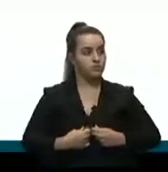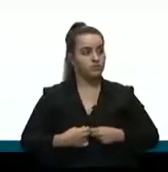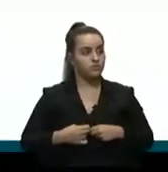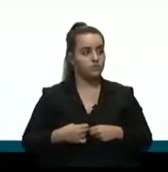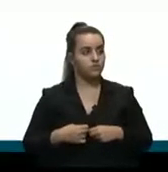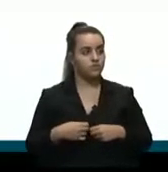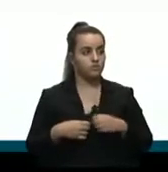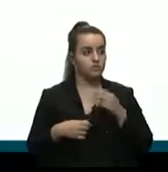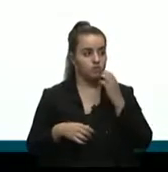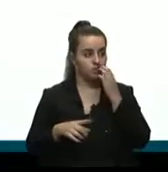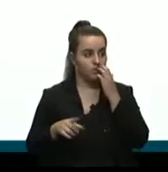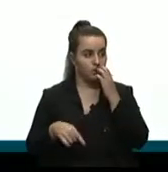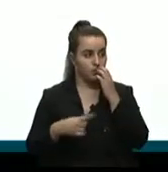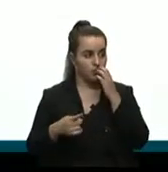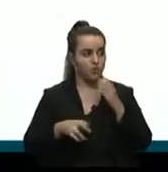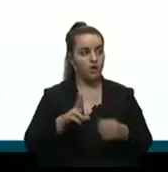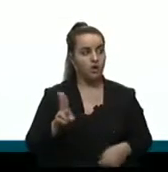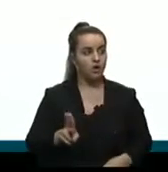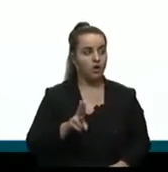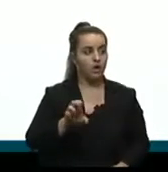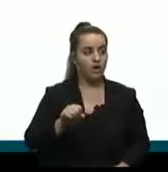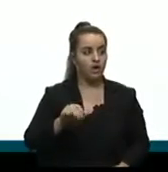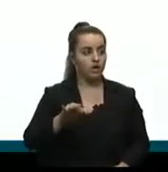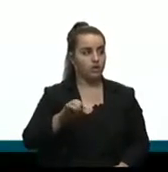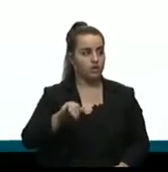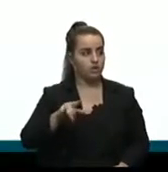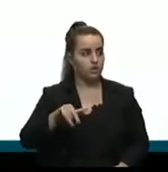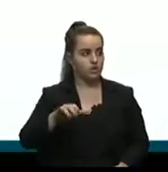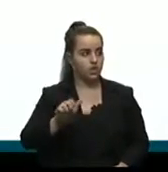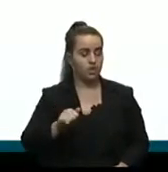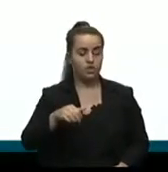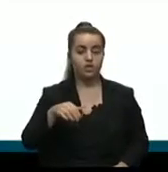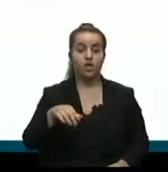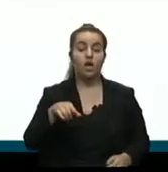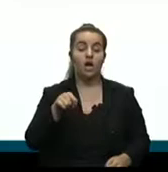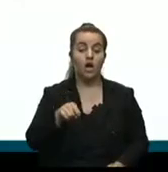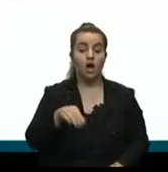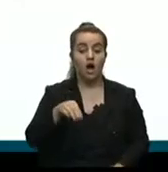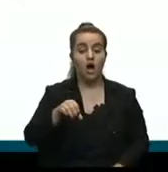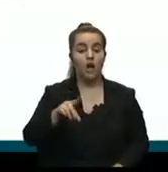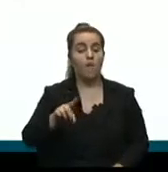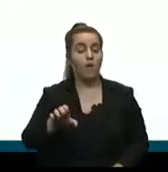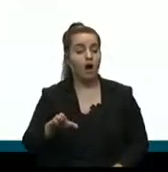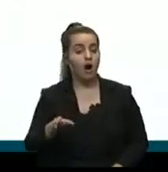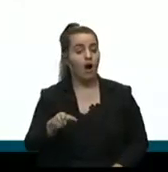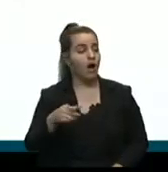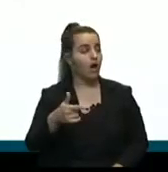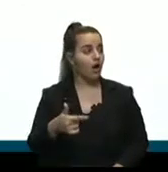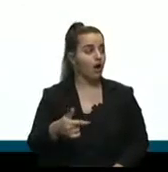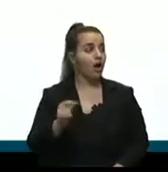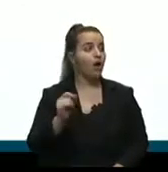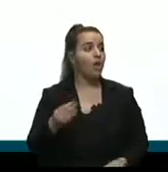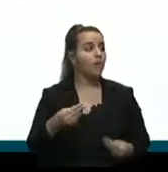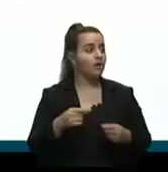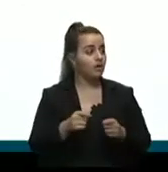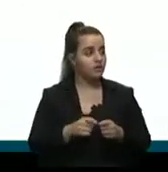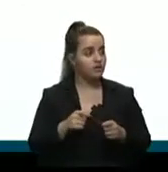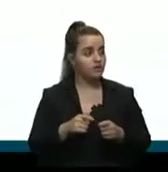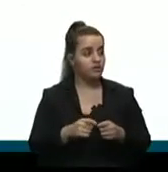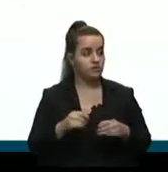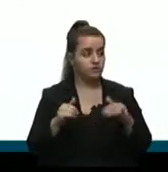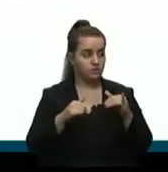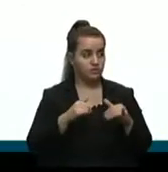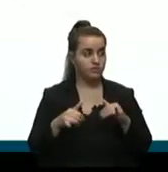Então, depois de ativar o modo estatístico, teclando MOD 2, nós inserimos os dados. E como que nós fazemos isso? Veja um